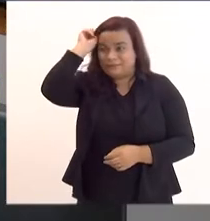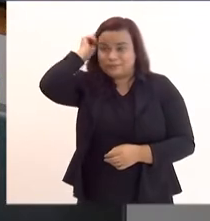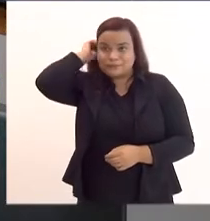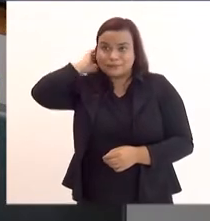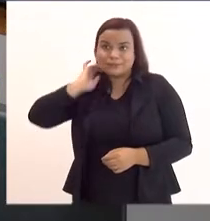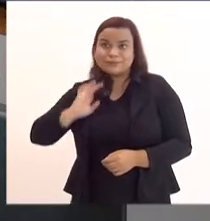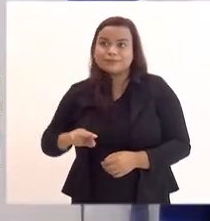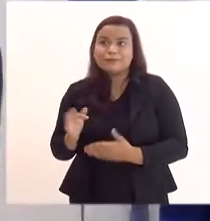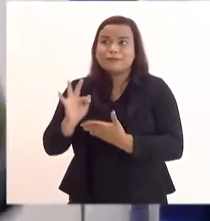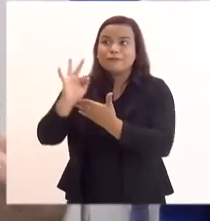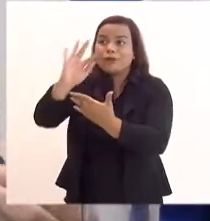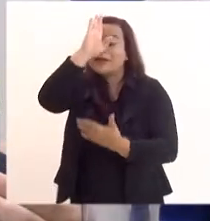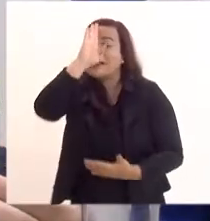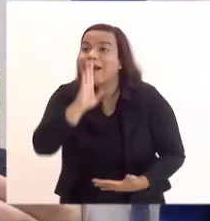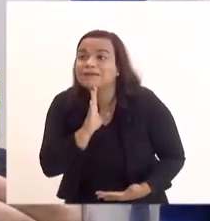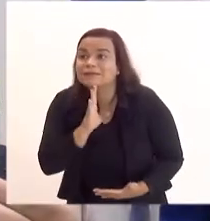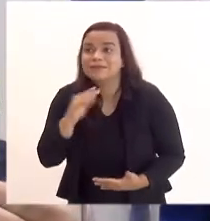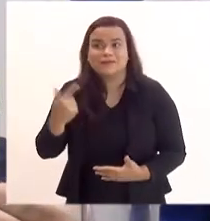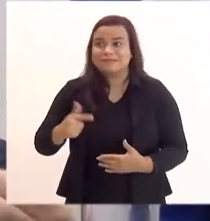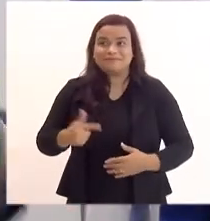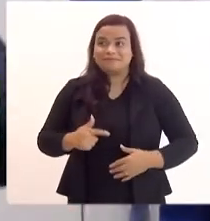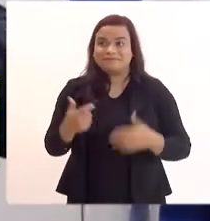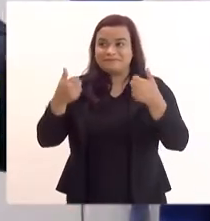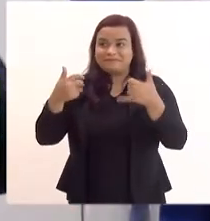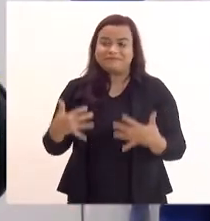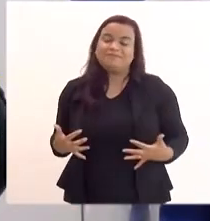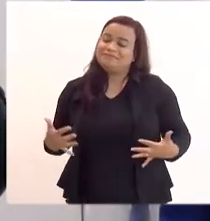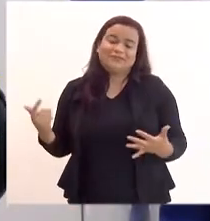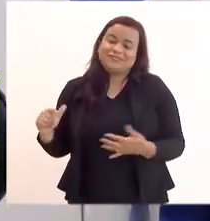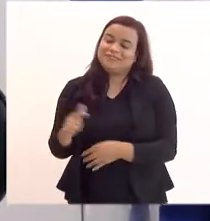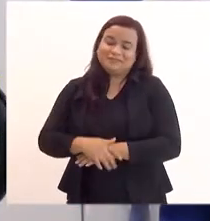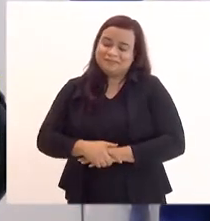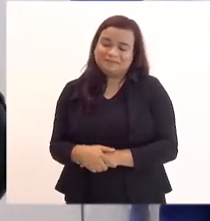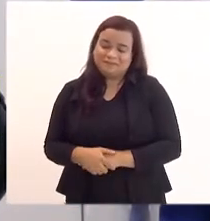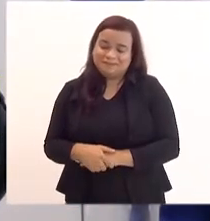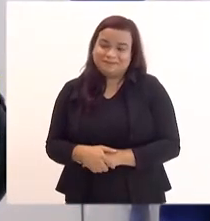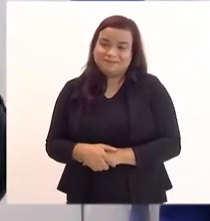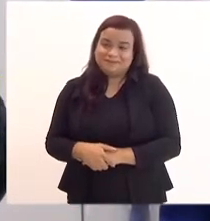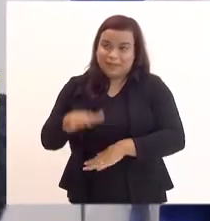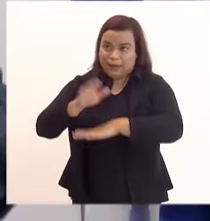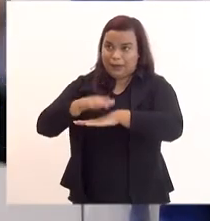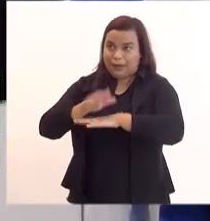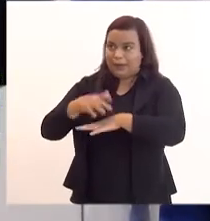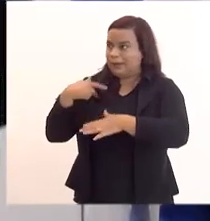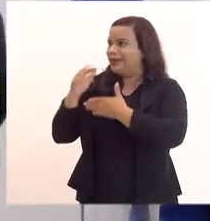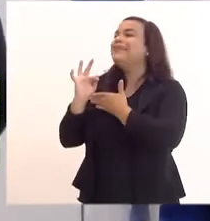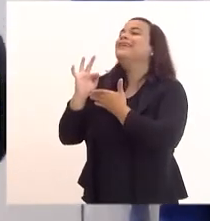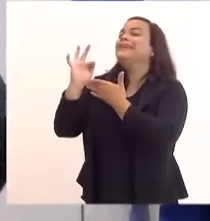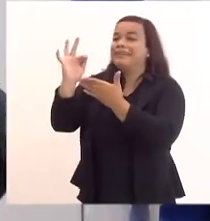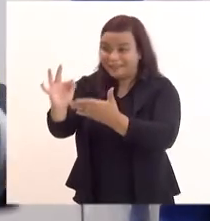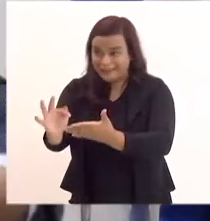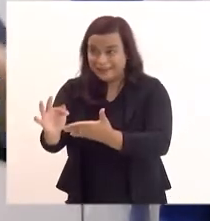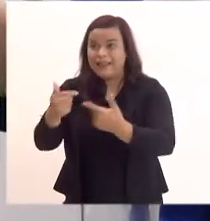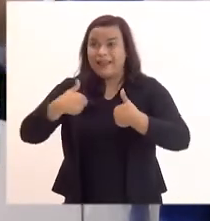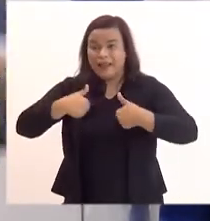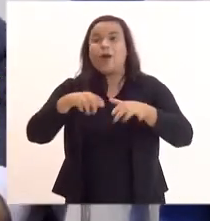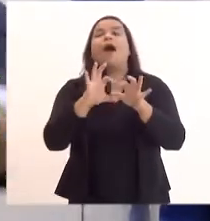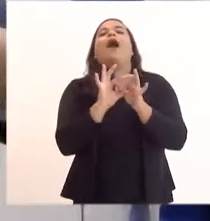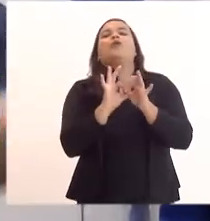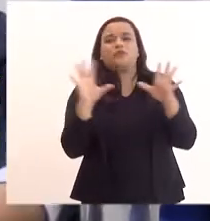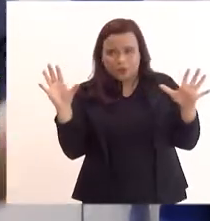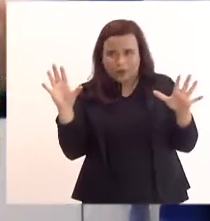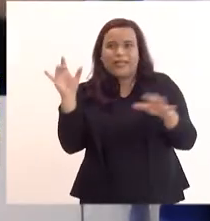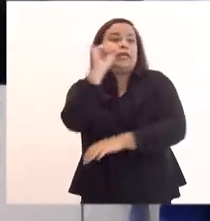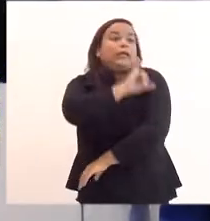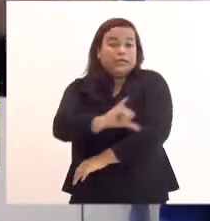fornecer gratuitamente em nenhum lugar do país. E se eu fizer esse fornecimento agora, significa que eu estou autorizando que o Estado do